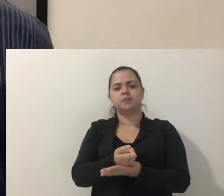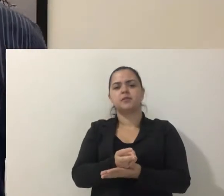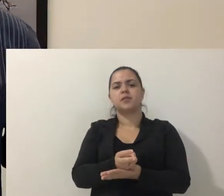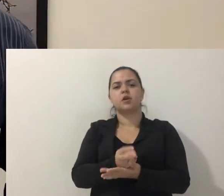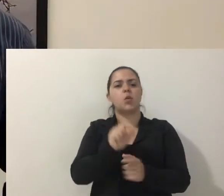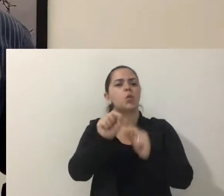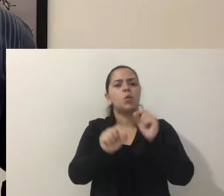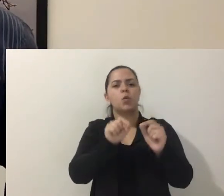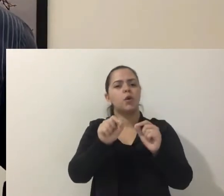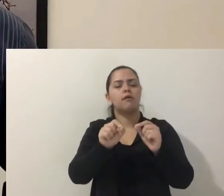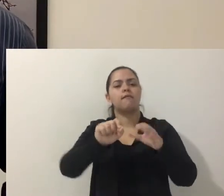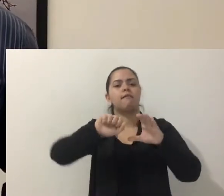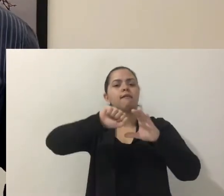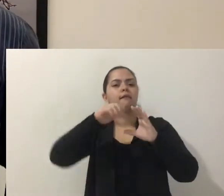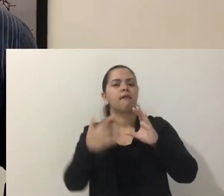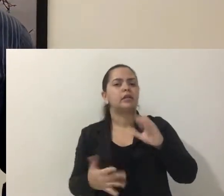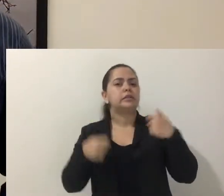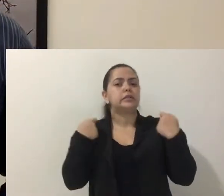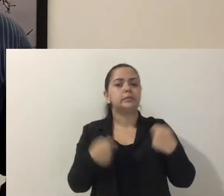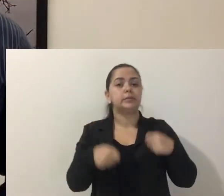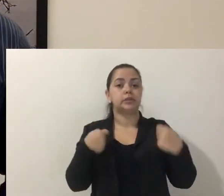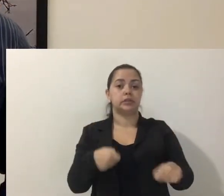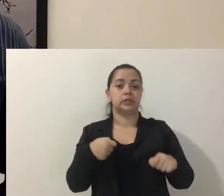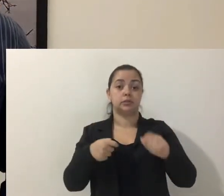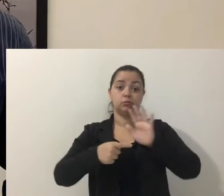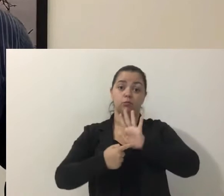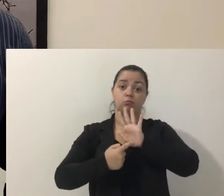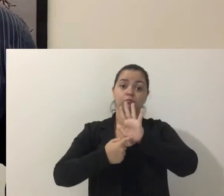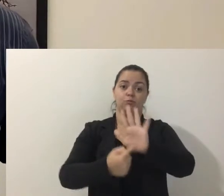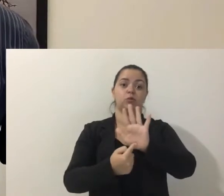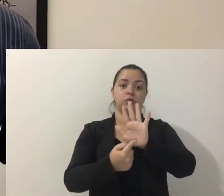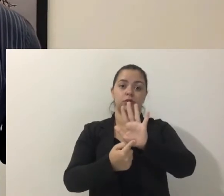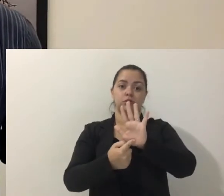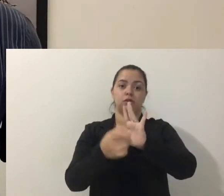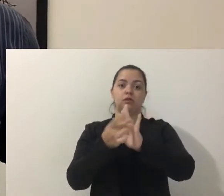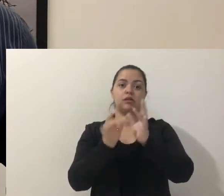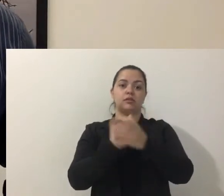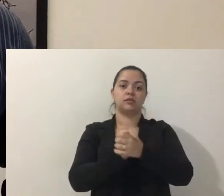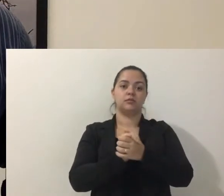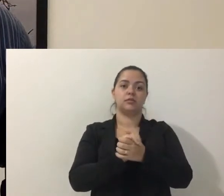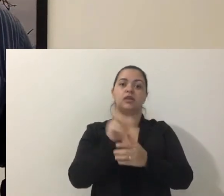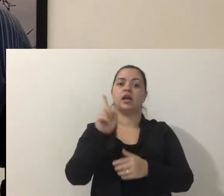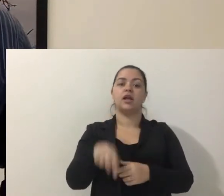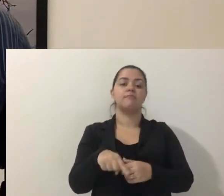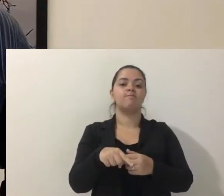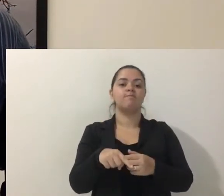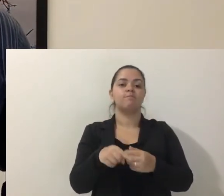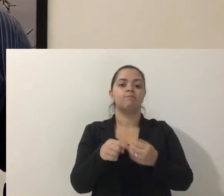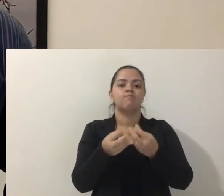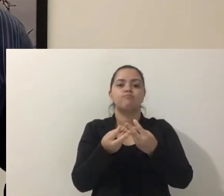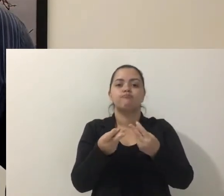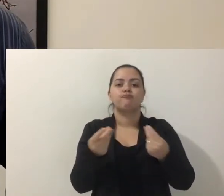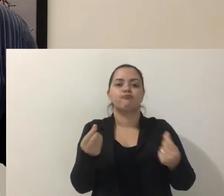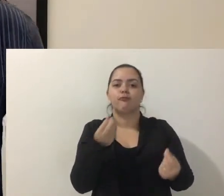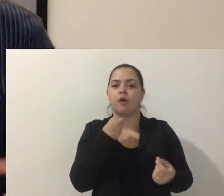que precisa ser ressaltada do casamento, que é a indissolubilidade. Casamento é